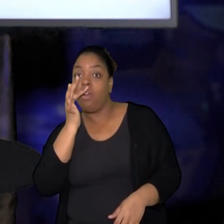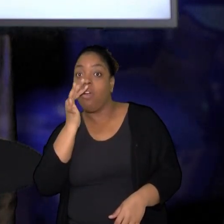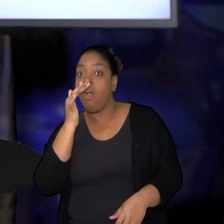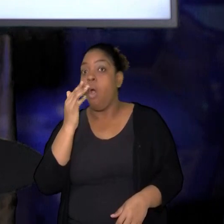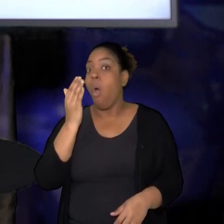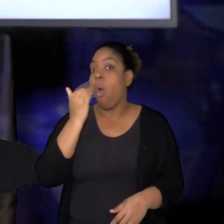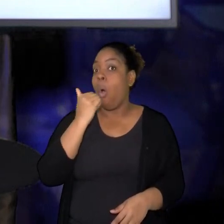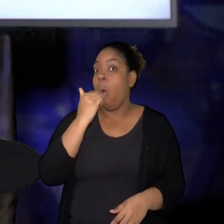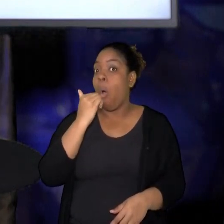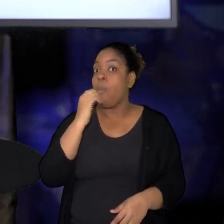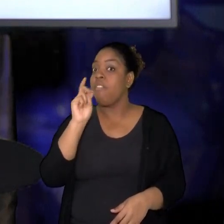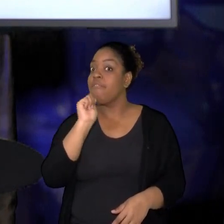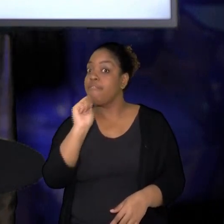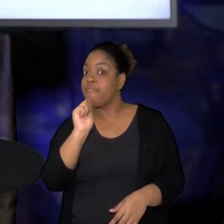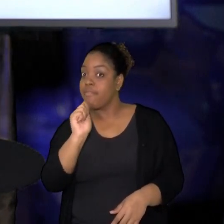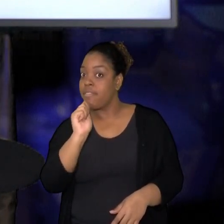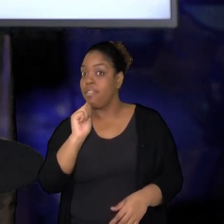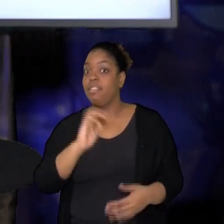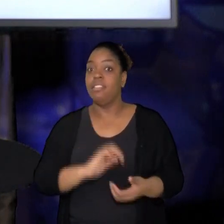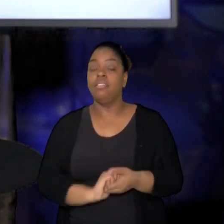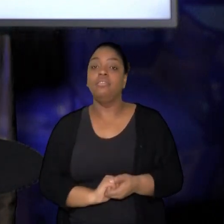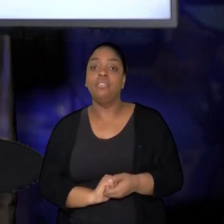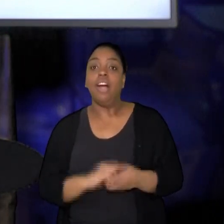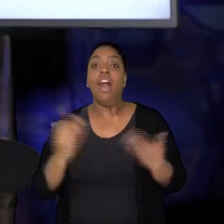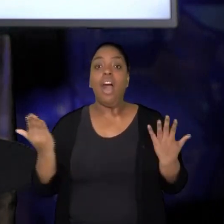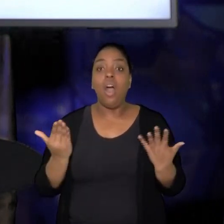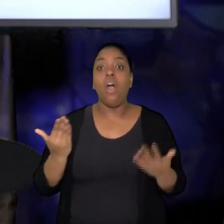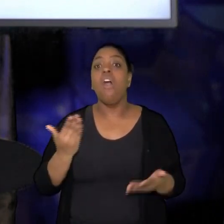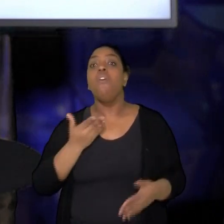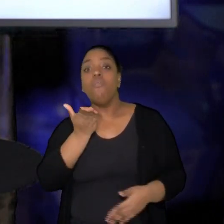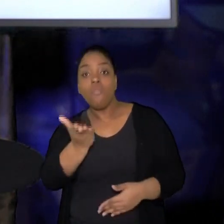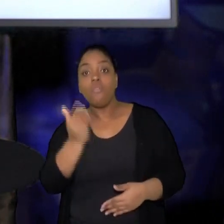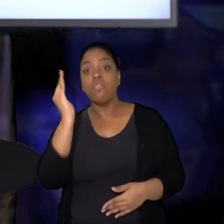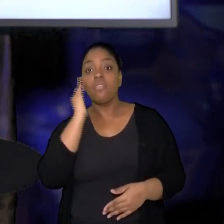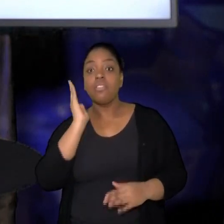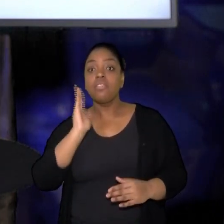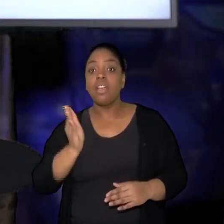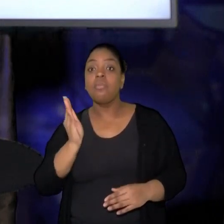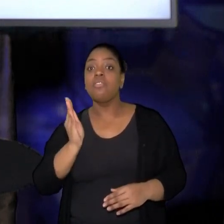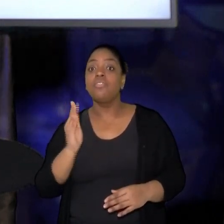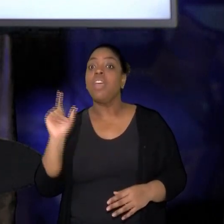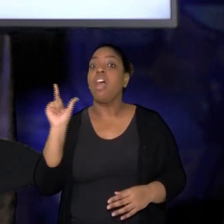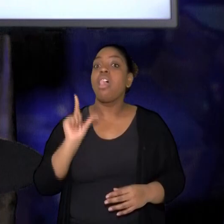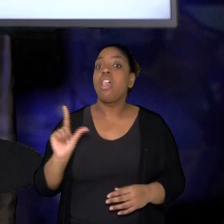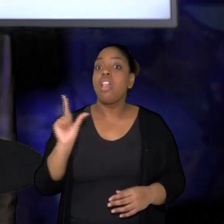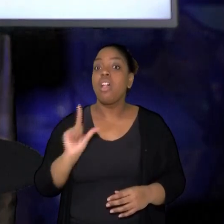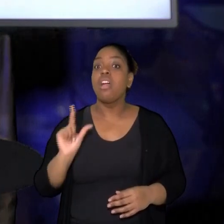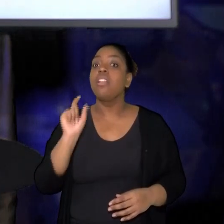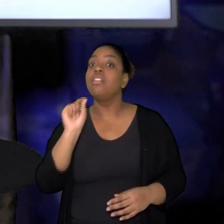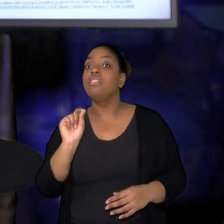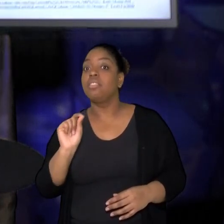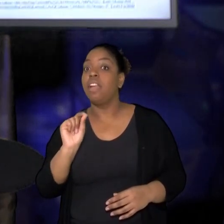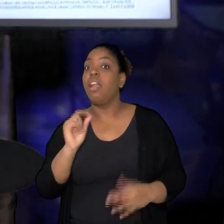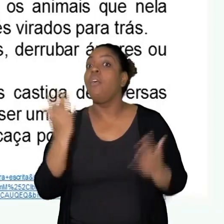por exemplo. Agora que você já sabe o que são lendas, vamos ler